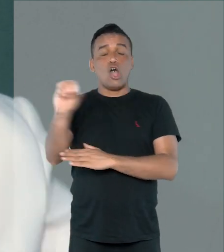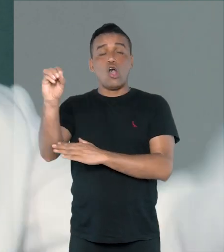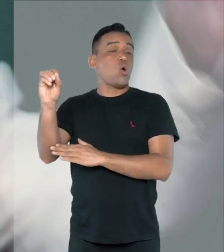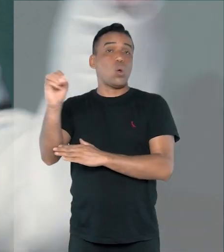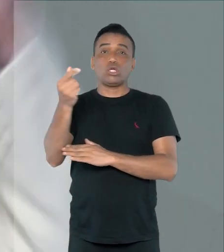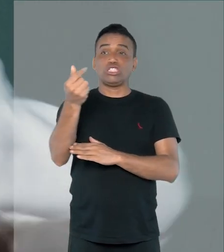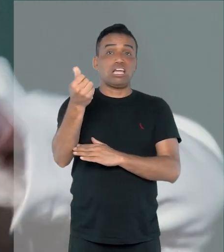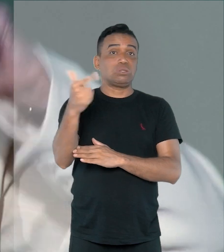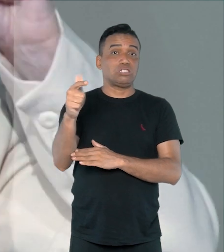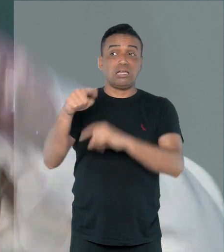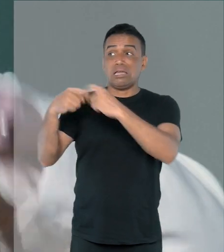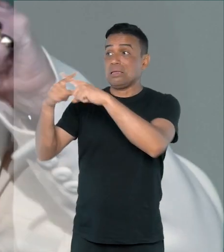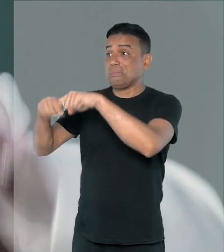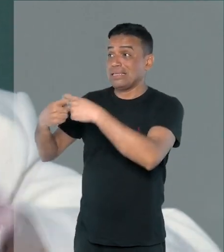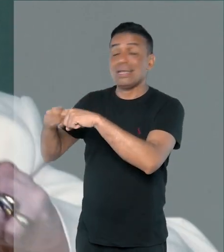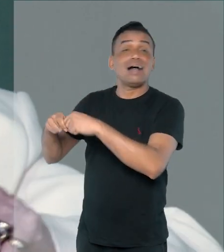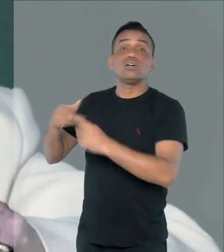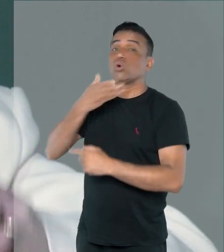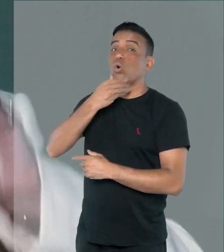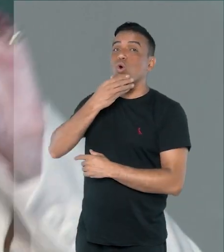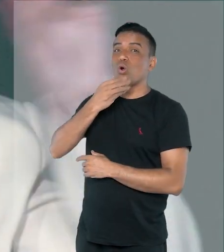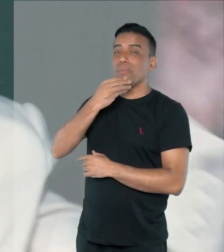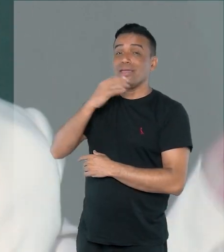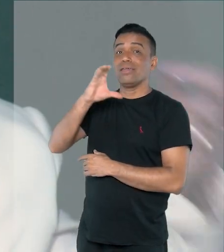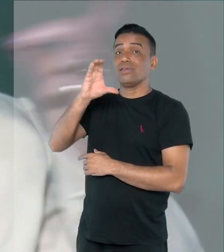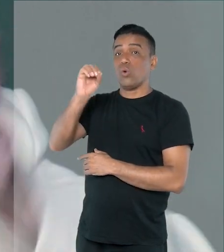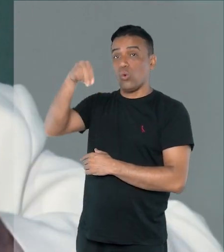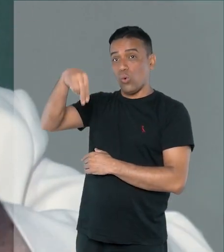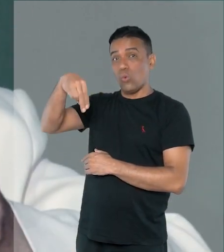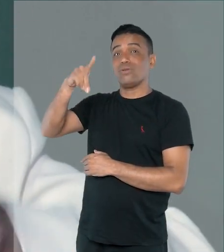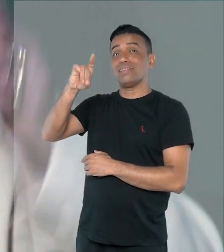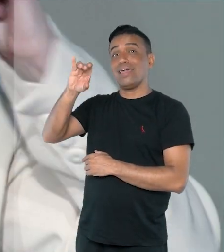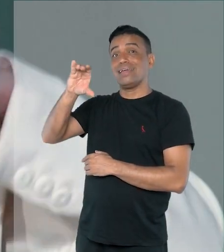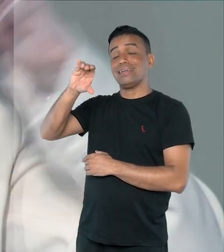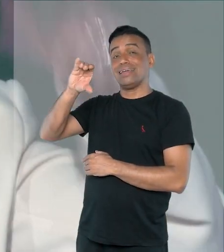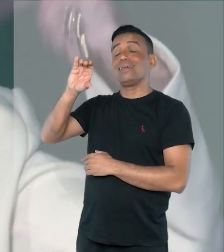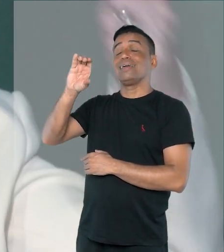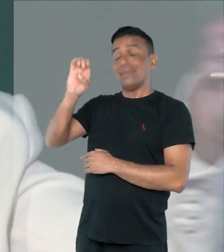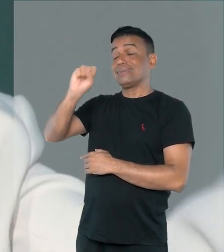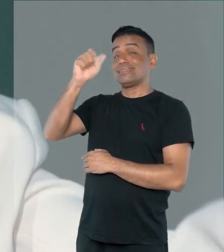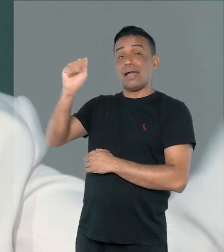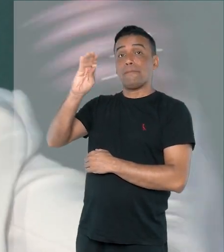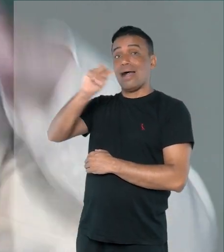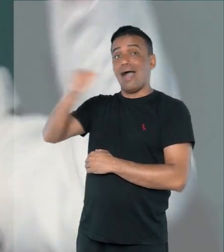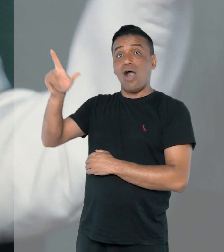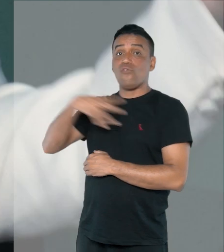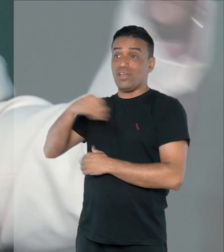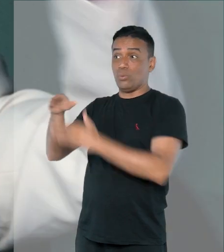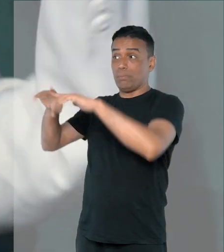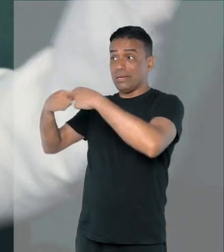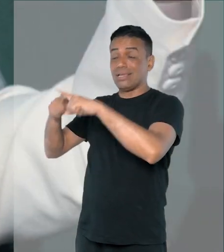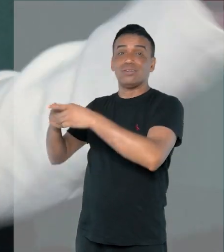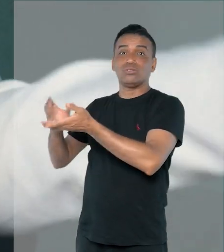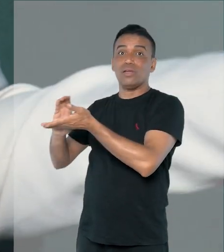Barral, dos terrenos dos sobrinhos, que nunca repassou para os sobrinhos, que estavam eles numa pendura total, inclusive o